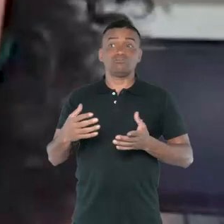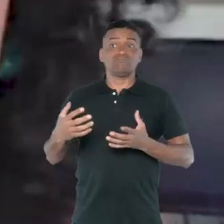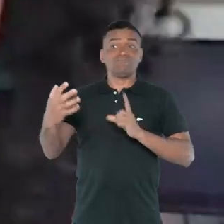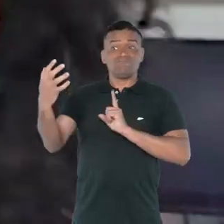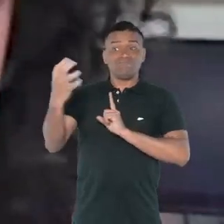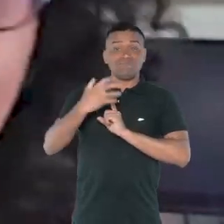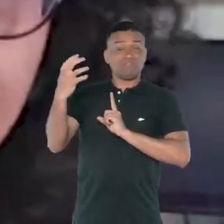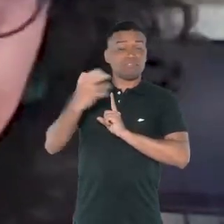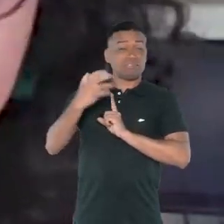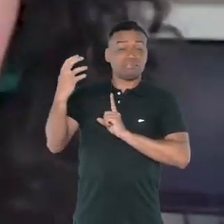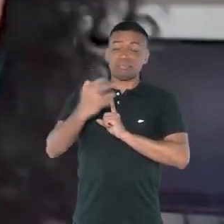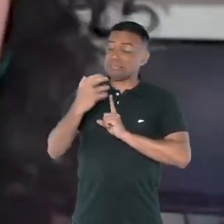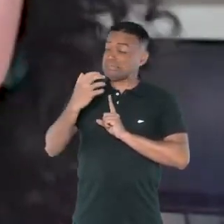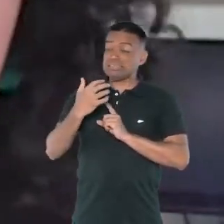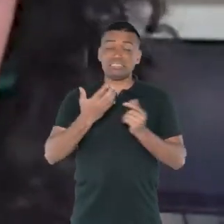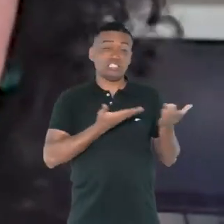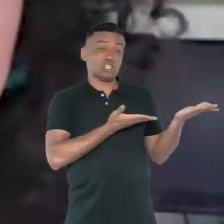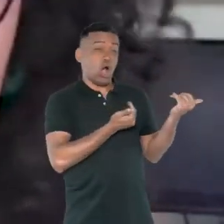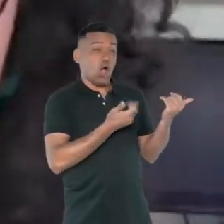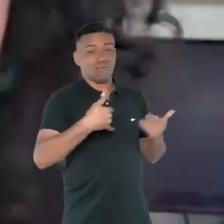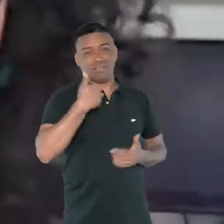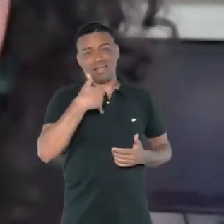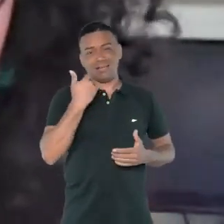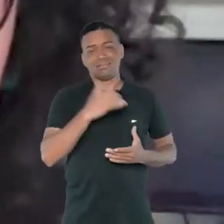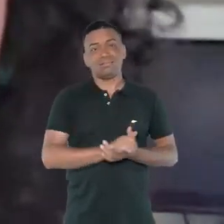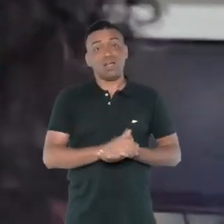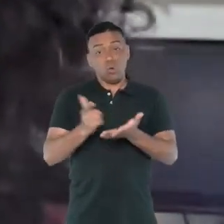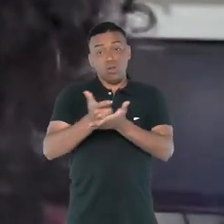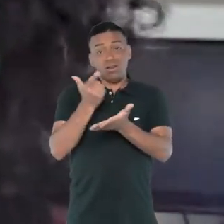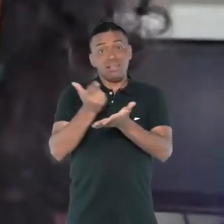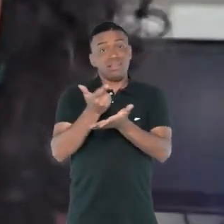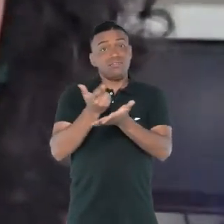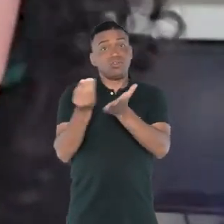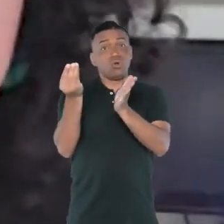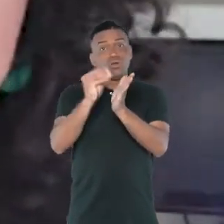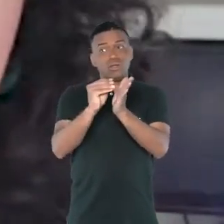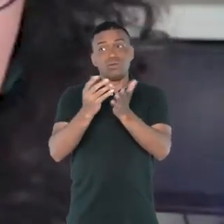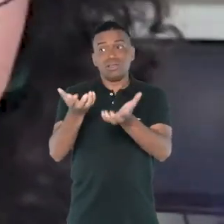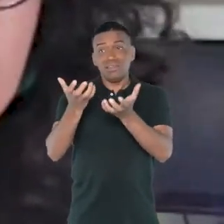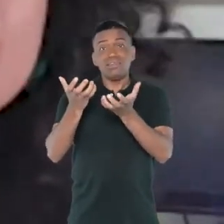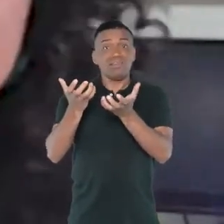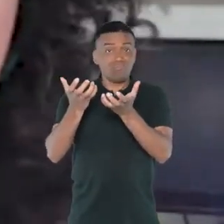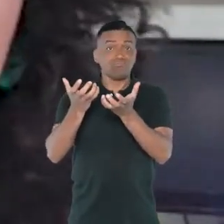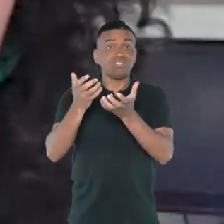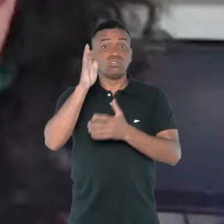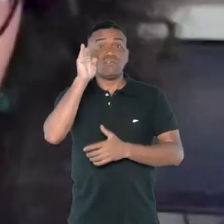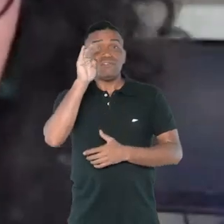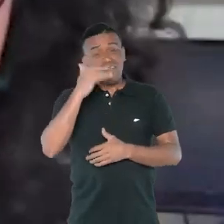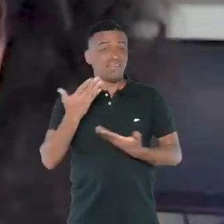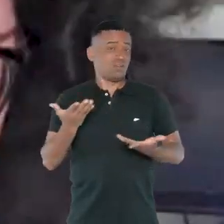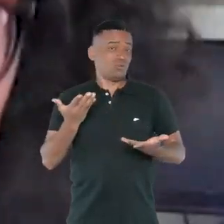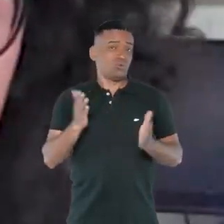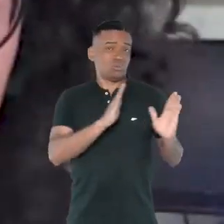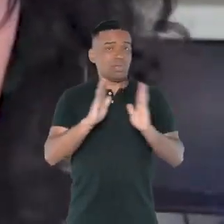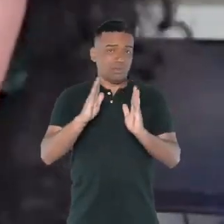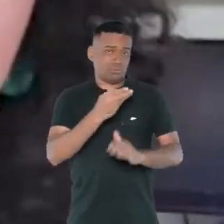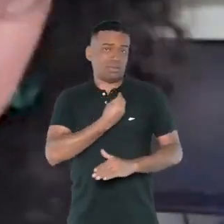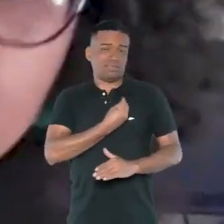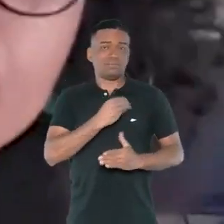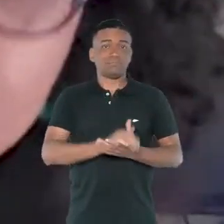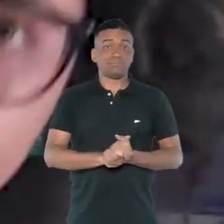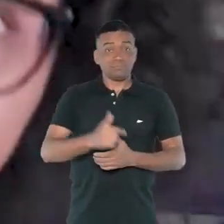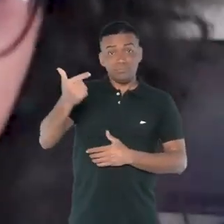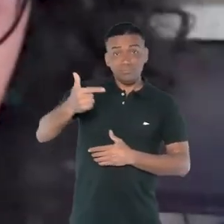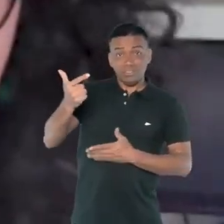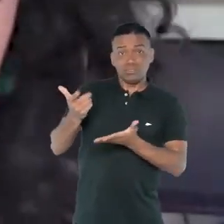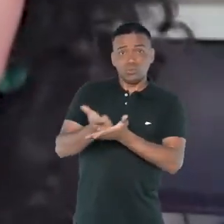a mais bonita da sala. Então, tudo isso me atingiu muito na adolescência. Então, os meus livros, eles traziam aquilo que eu queria ser e aquilo